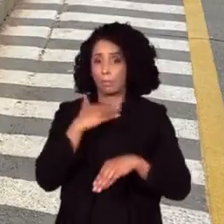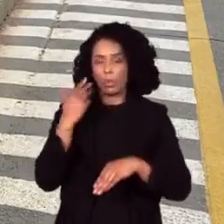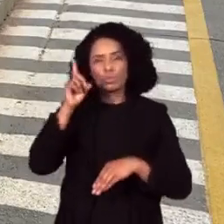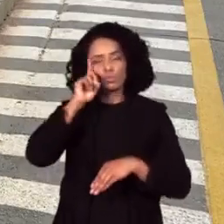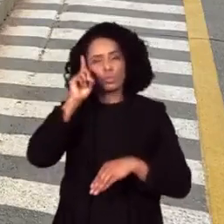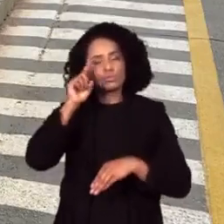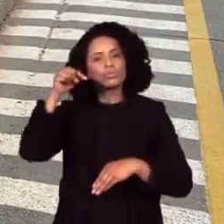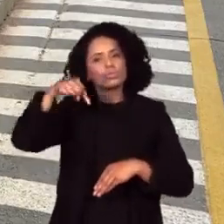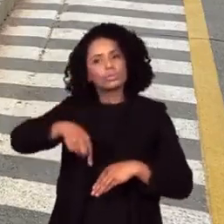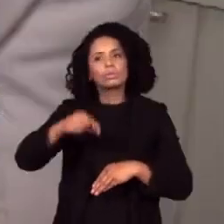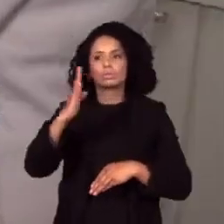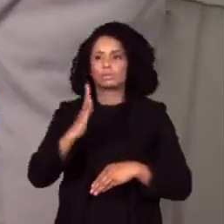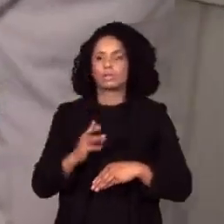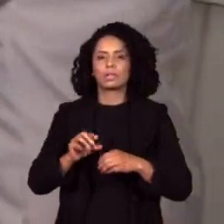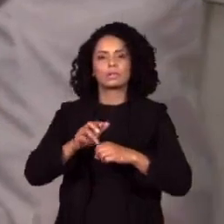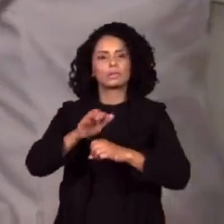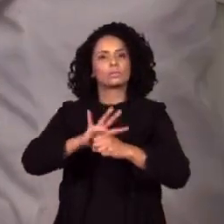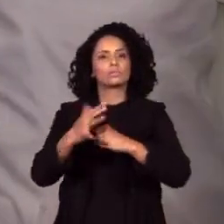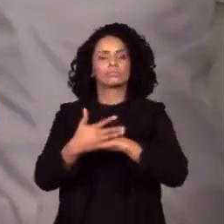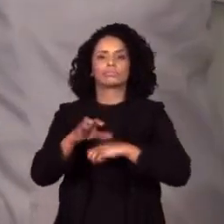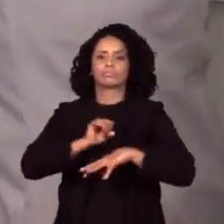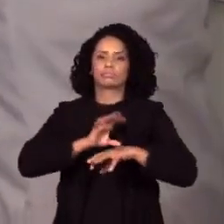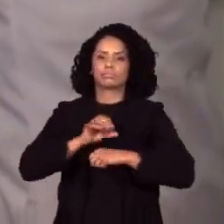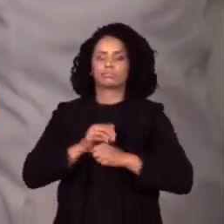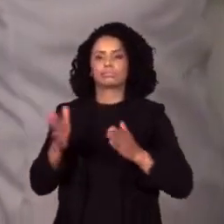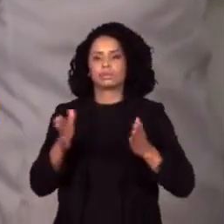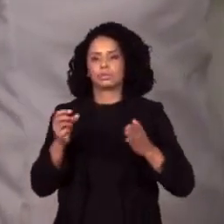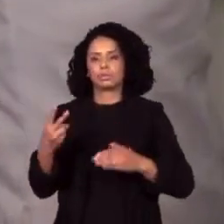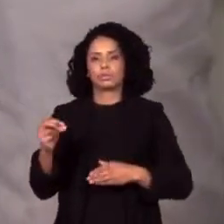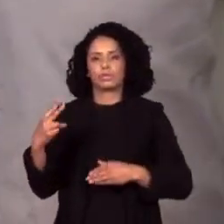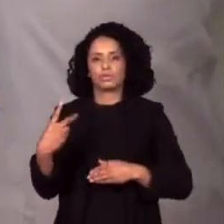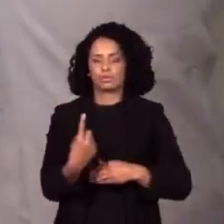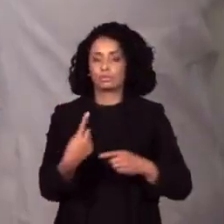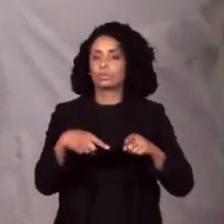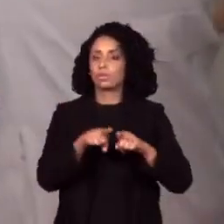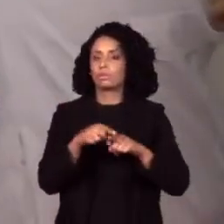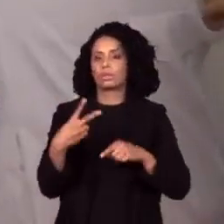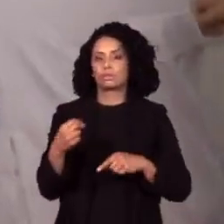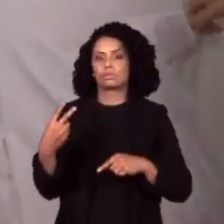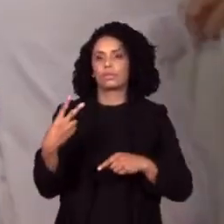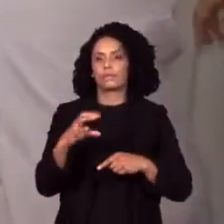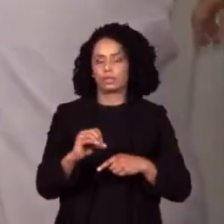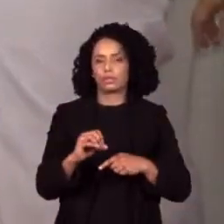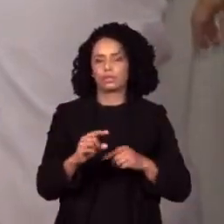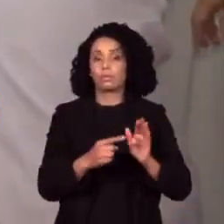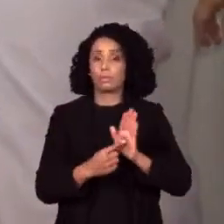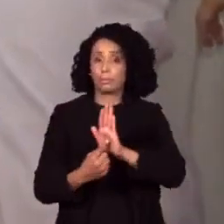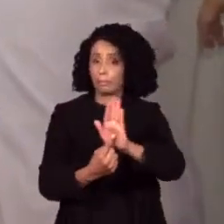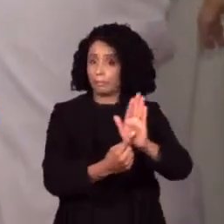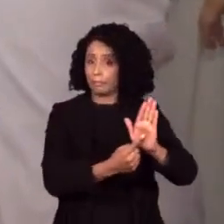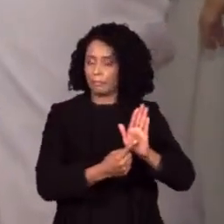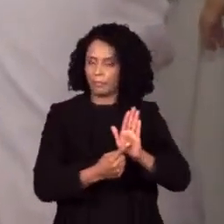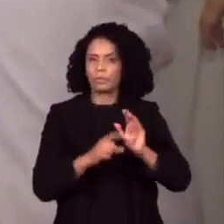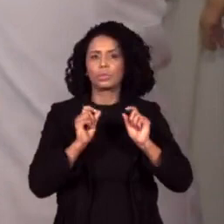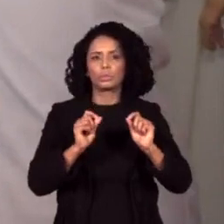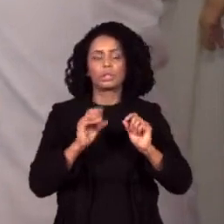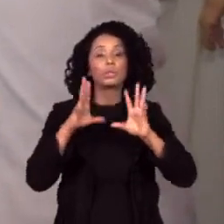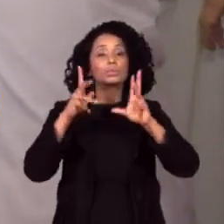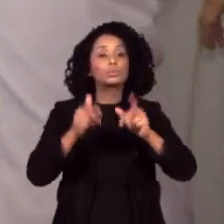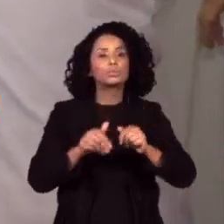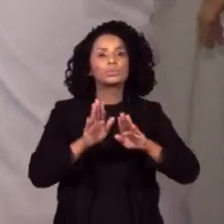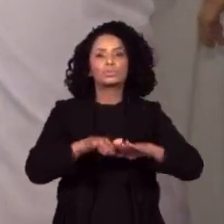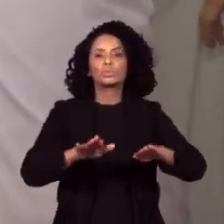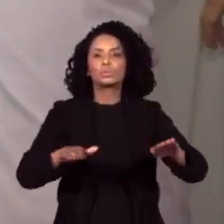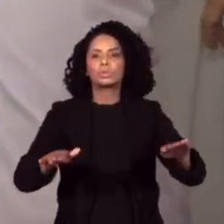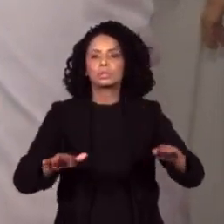por Covid-19 em 2021 e em 2020. Esses dados foram registrados por esse estudo, que mostrou também que a